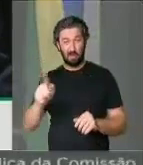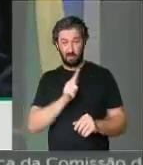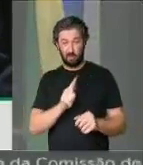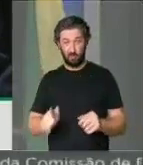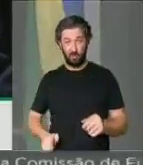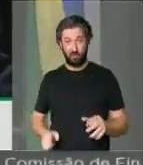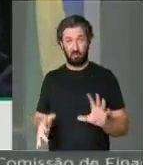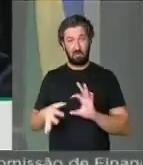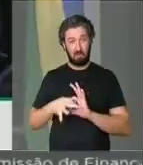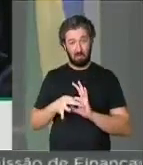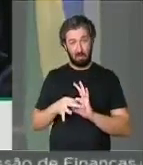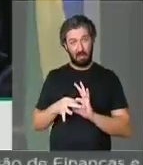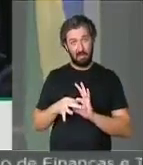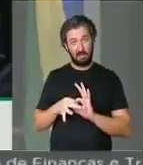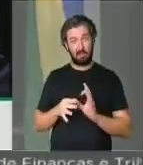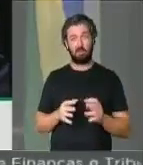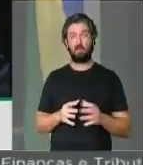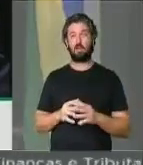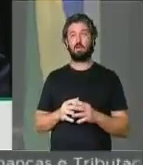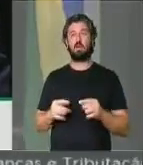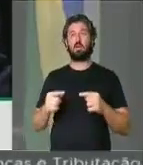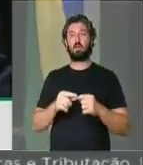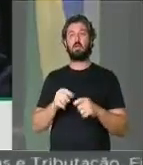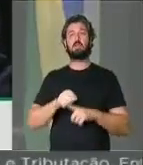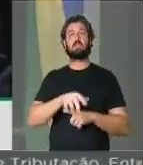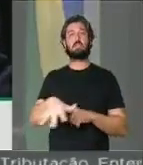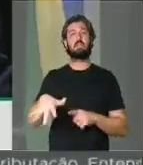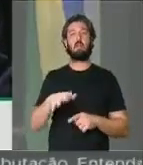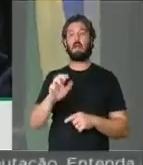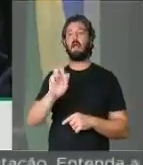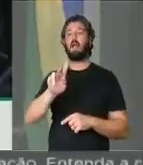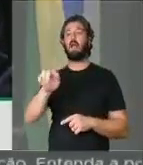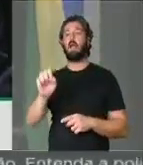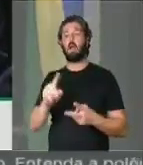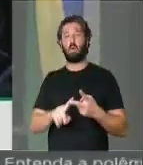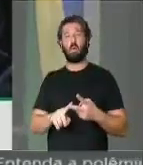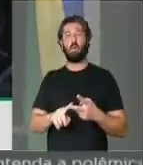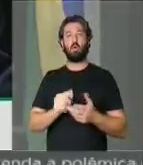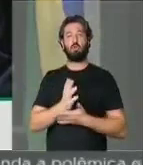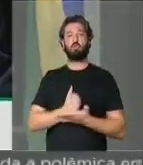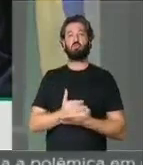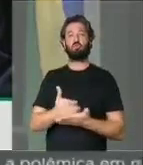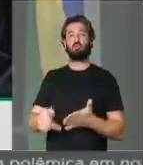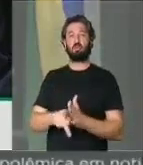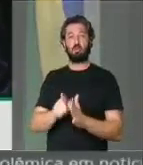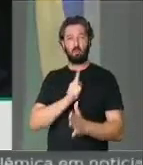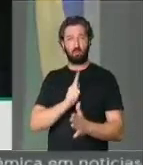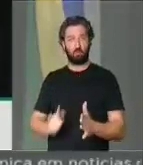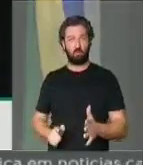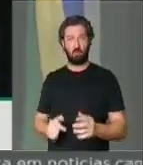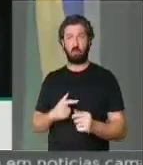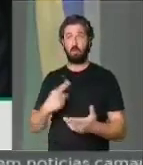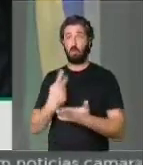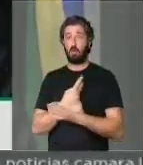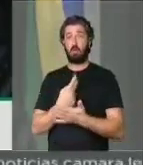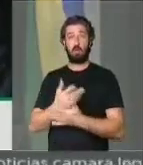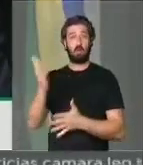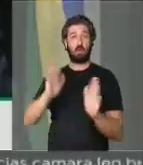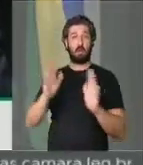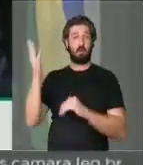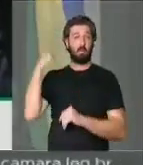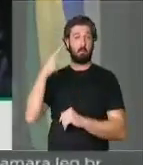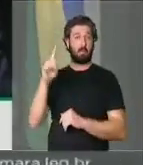governo de coalizão, baseado na distribuição de cargos e de loteamento do governo, ele deu errado no período do